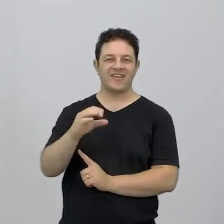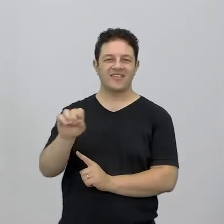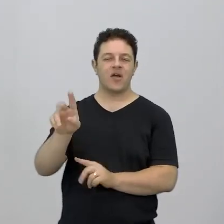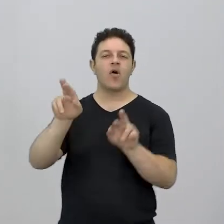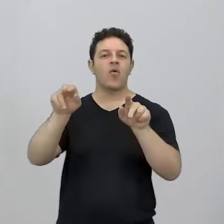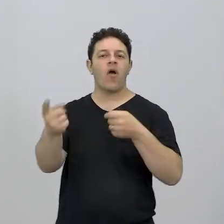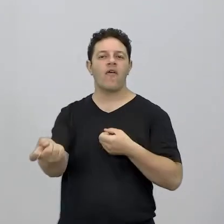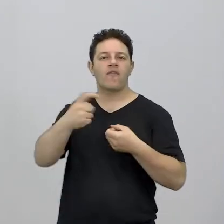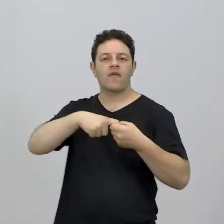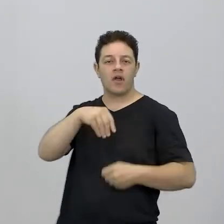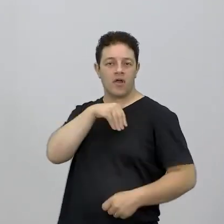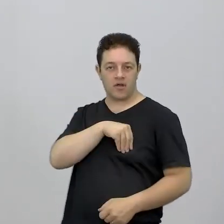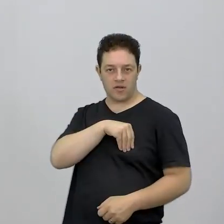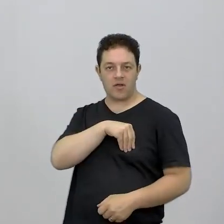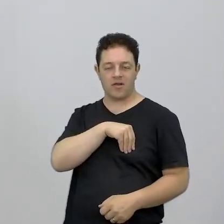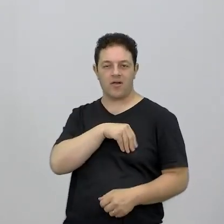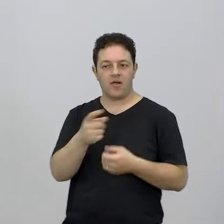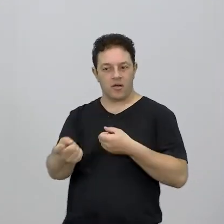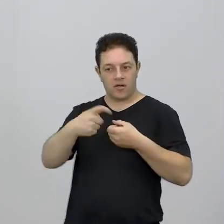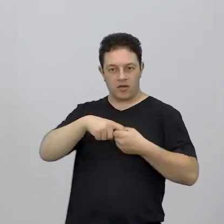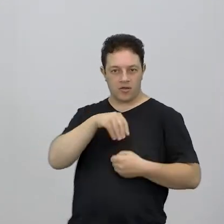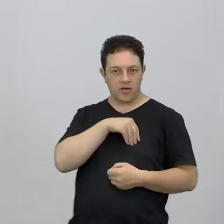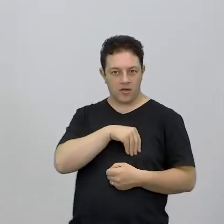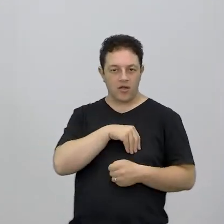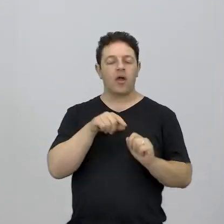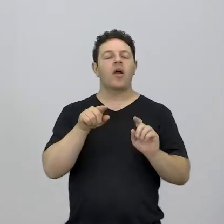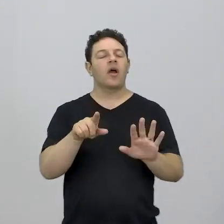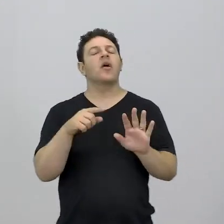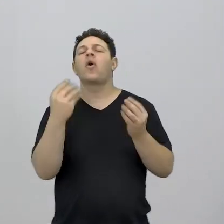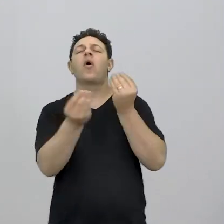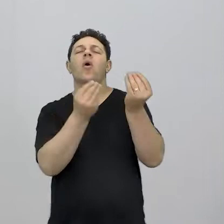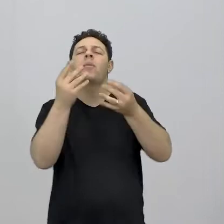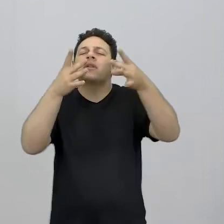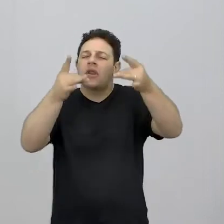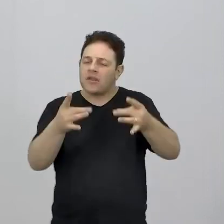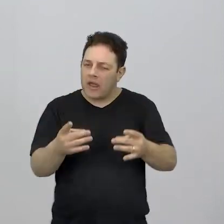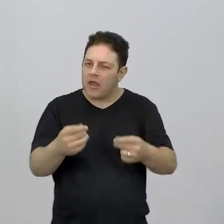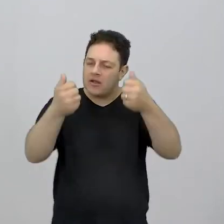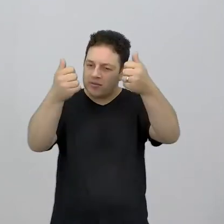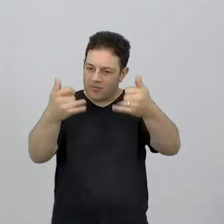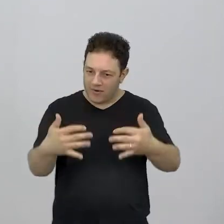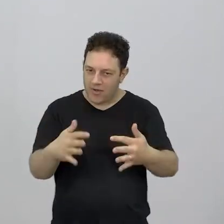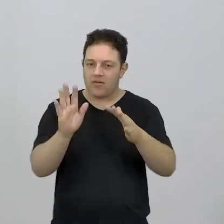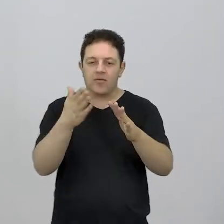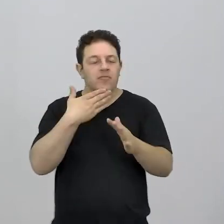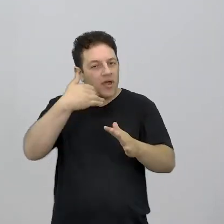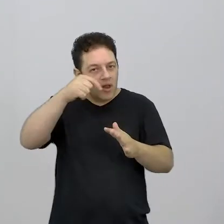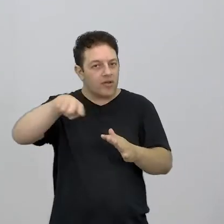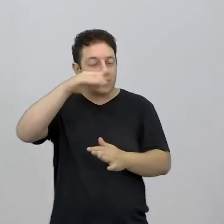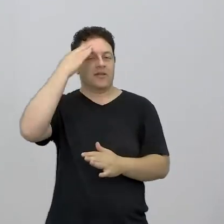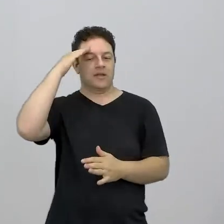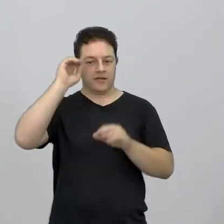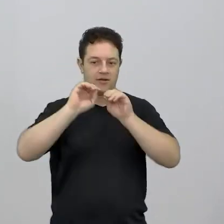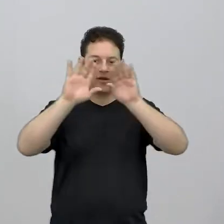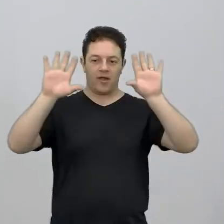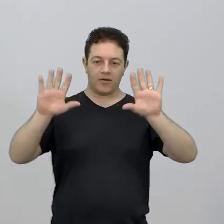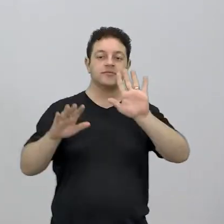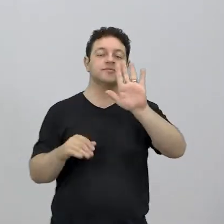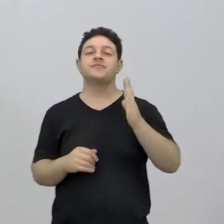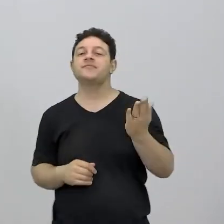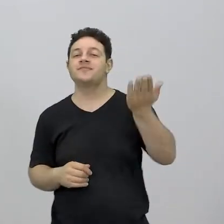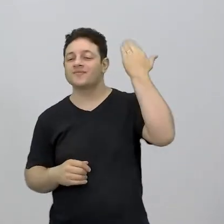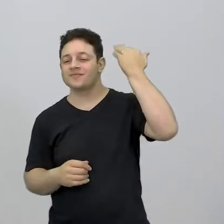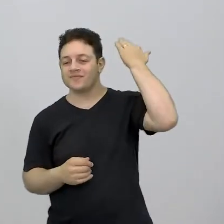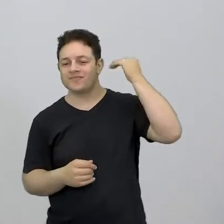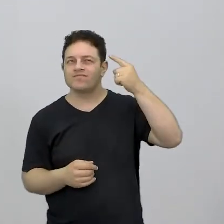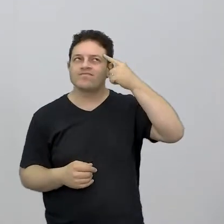também resumir ainda mais essa história, ou então detalhar um pouco mais, na verdade, né? Em vez de resumir, detalhar um pouco mais. Nós estávamos,